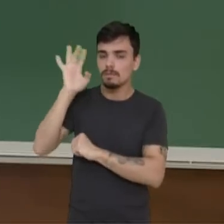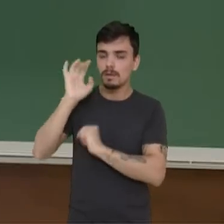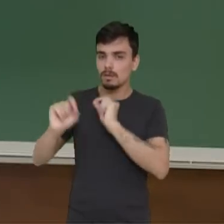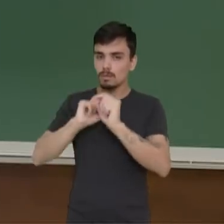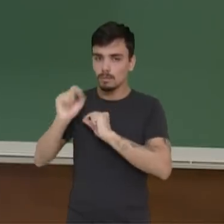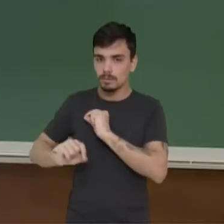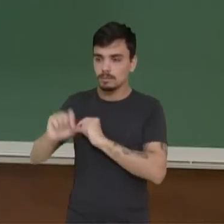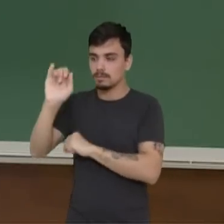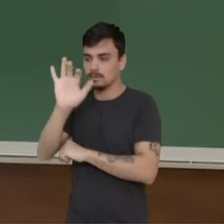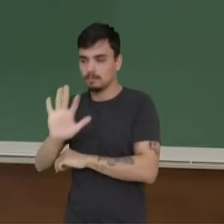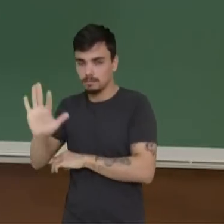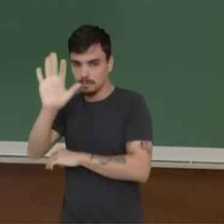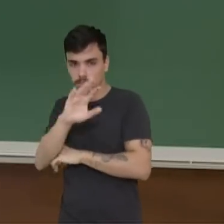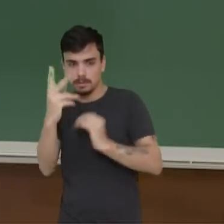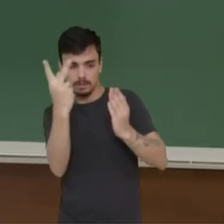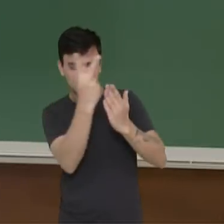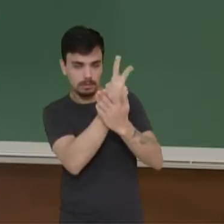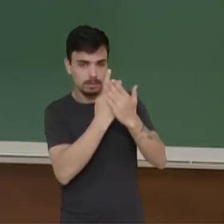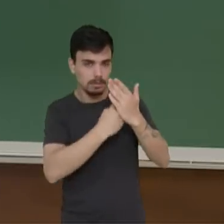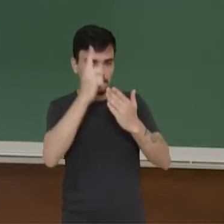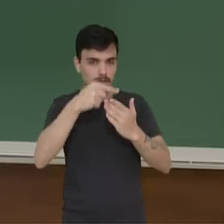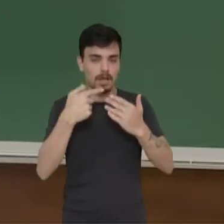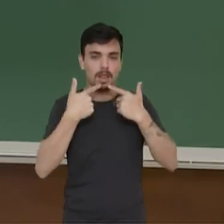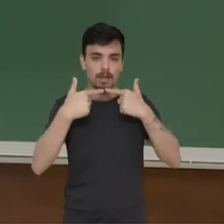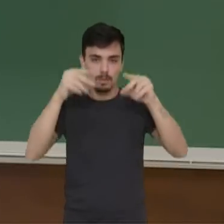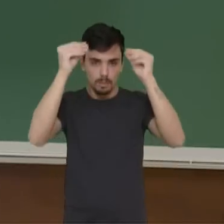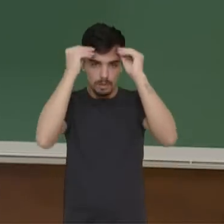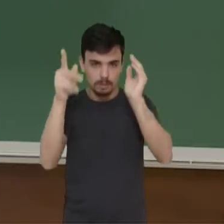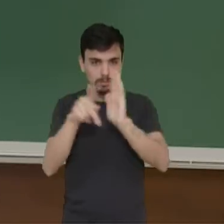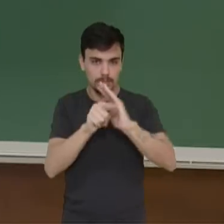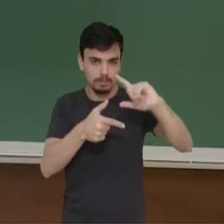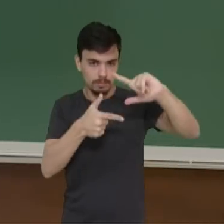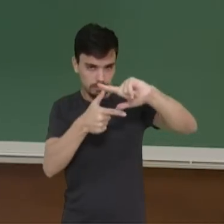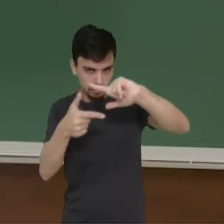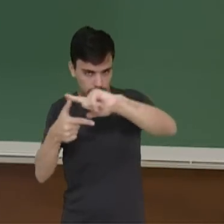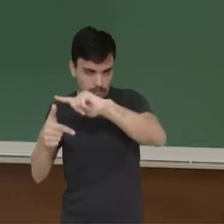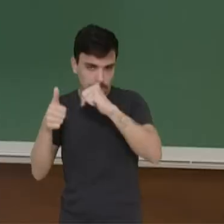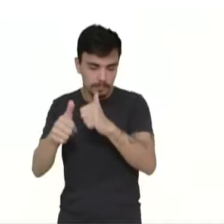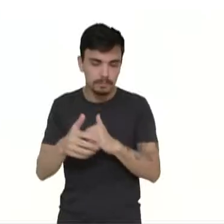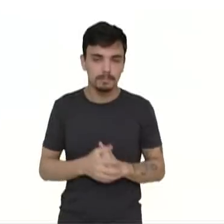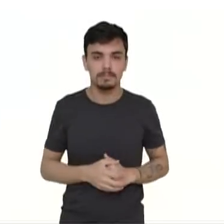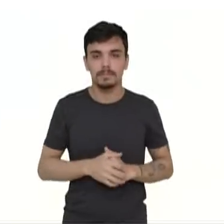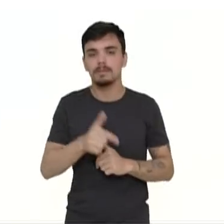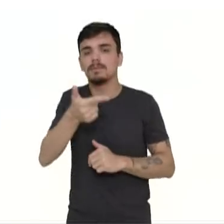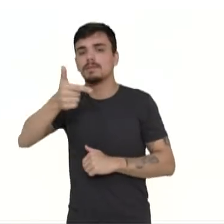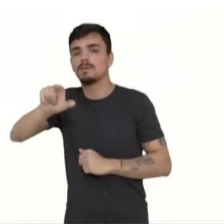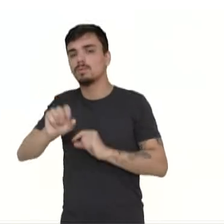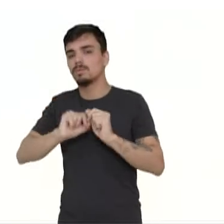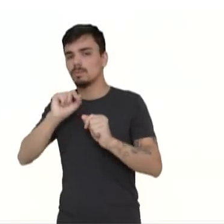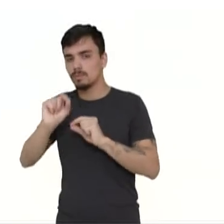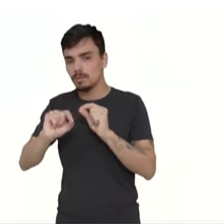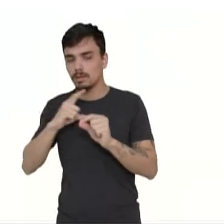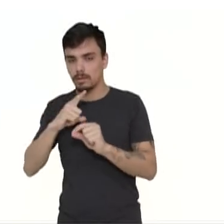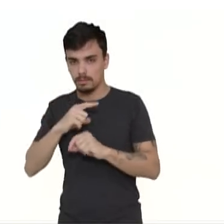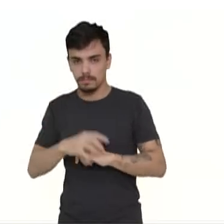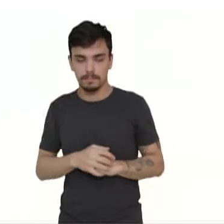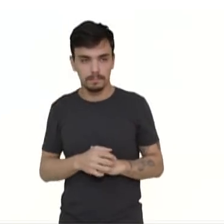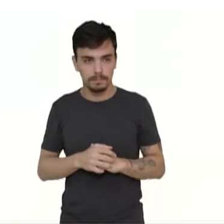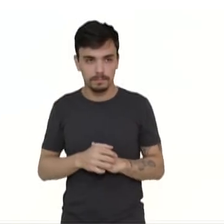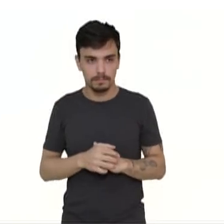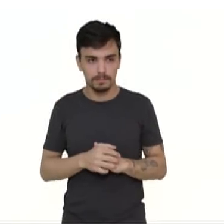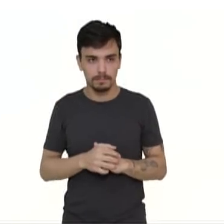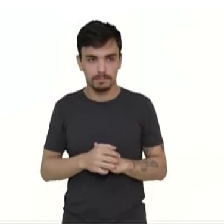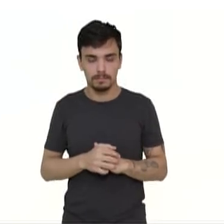as ilustrações que constituem a linguagem não verbal de uma charge, certo? E na segunda proposição nossa, a gente tem